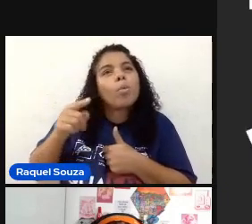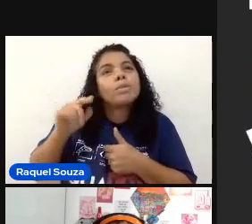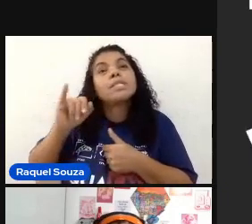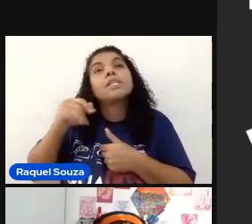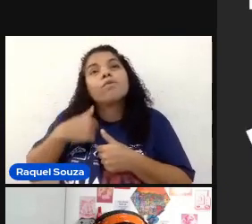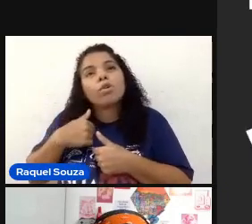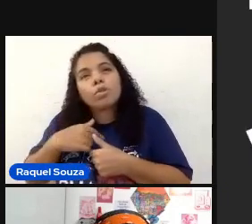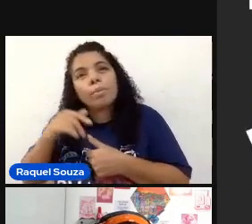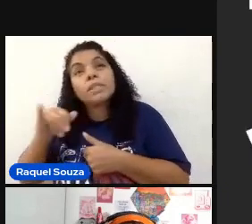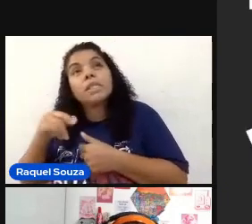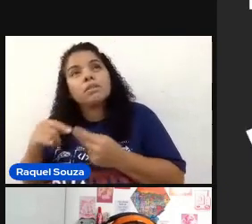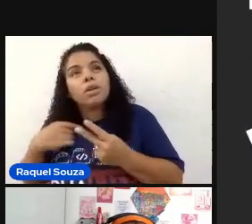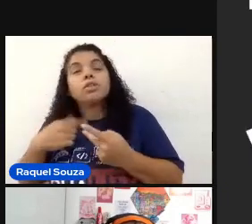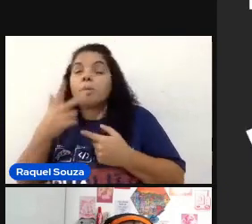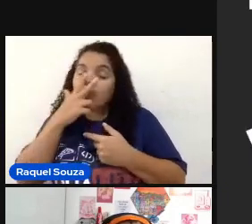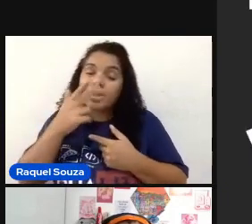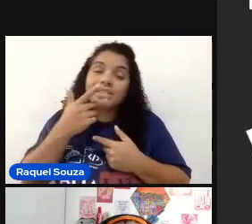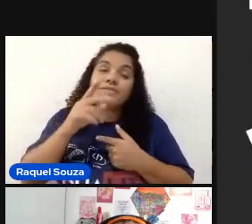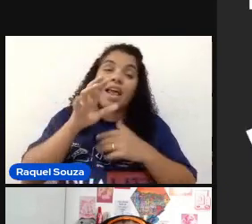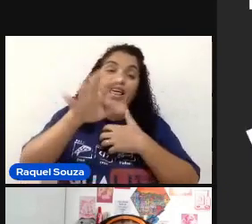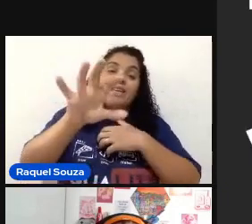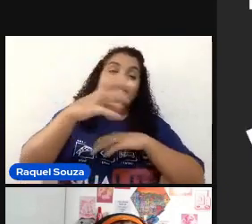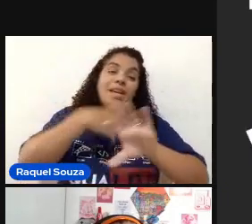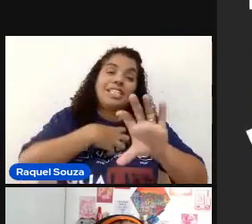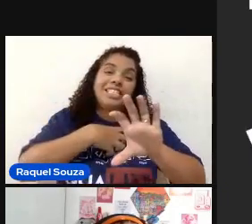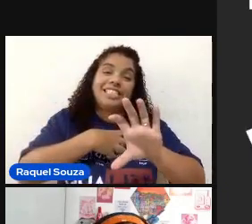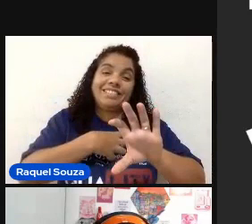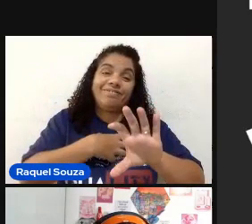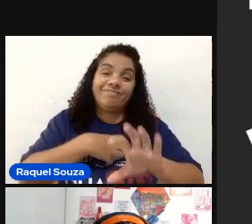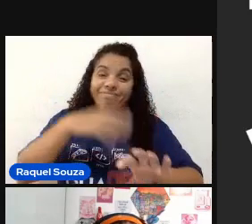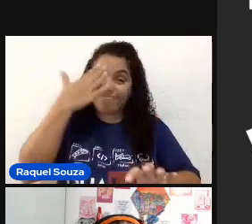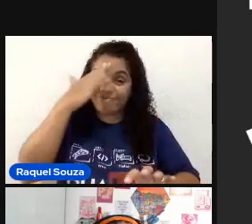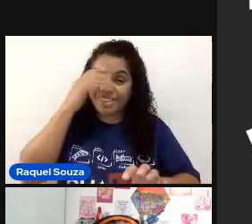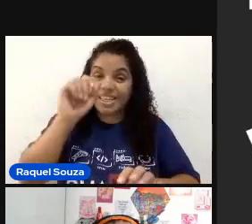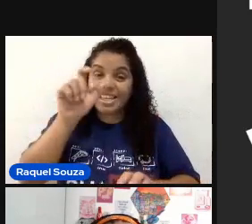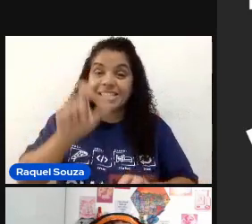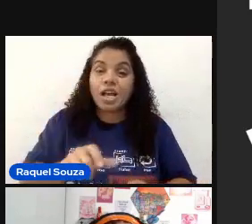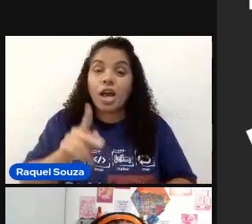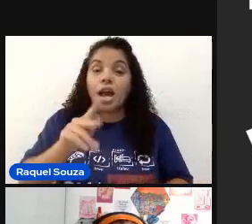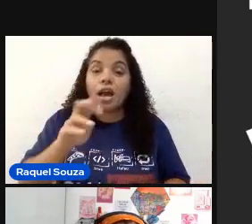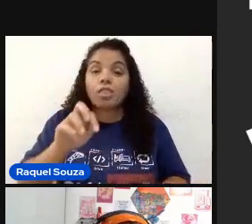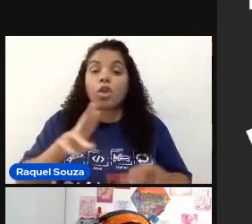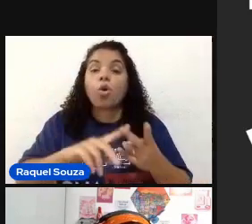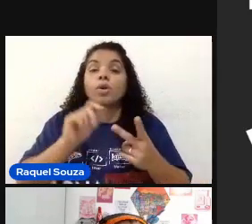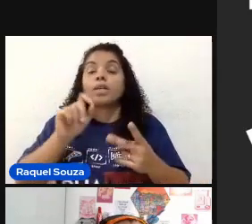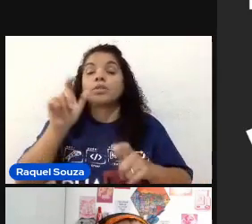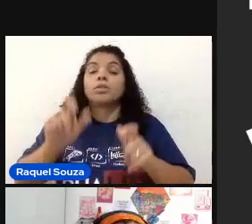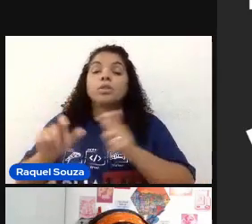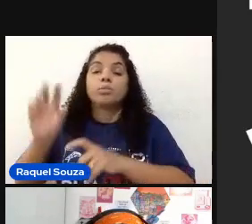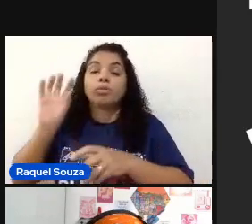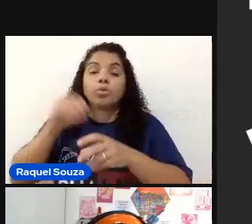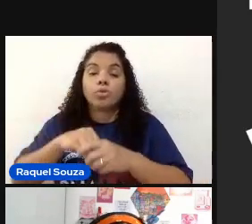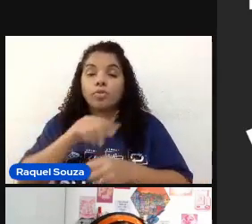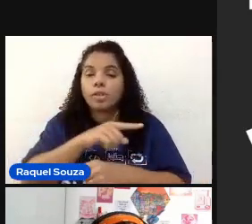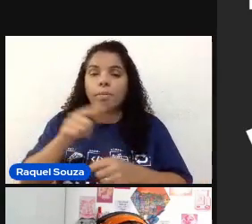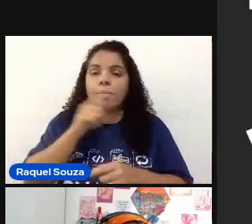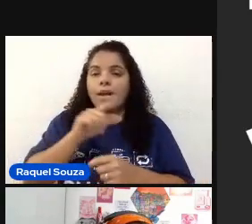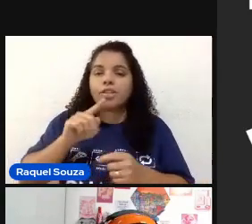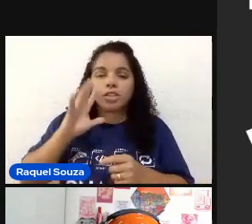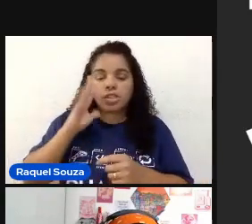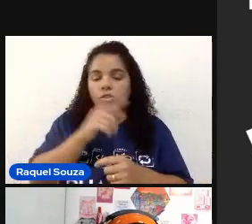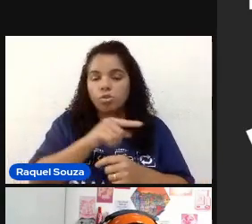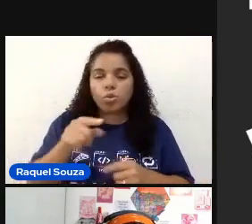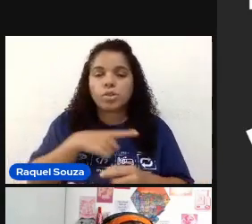falar aqui da empatia, que é o entendimento de quem são esses atores, quem são essas pessoas que vão fazer parte dessa solução que a gente